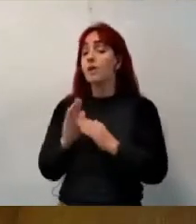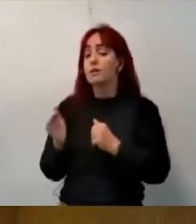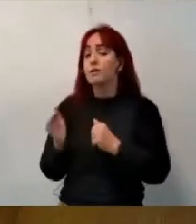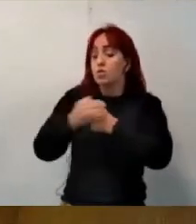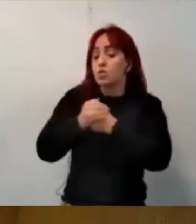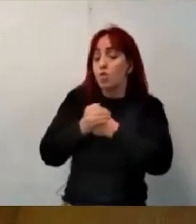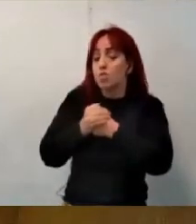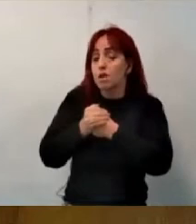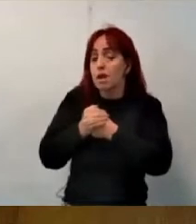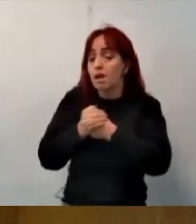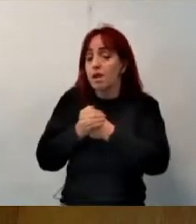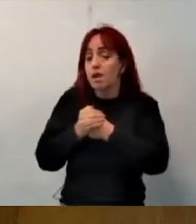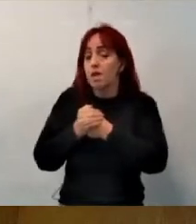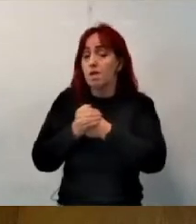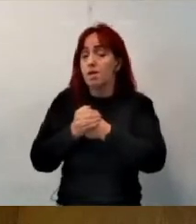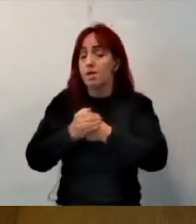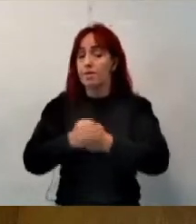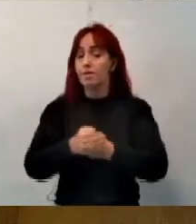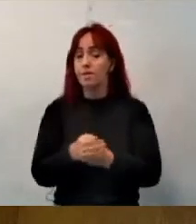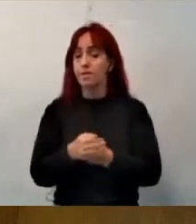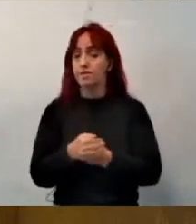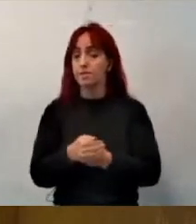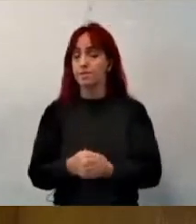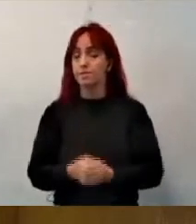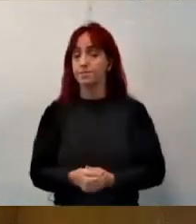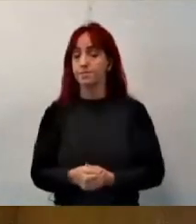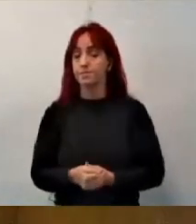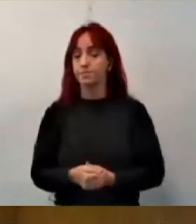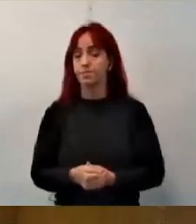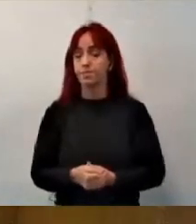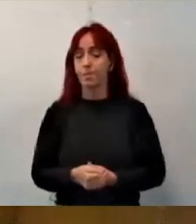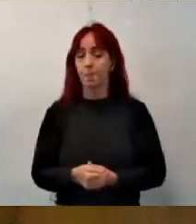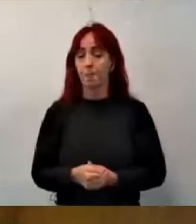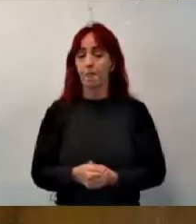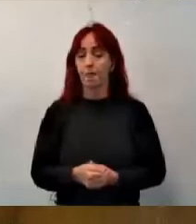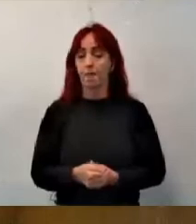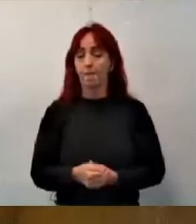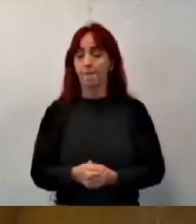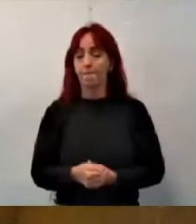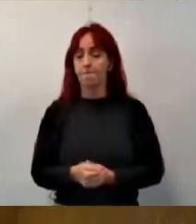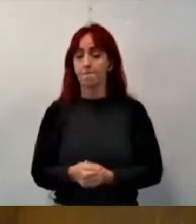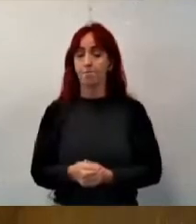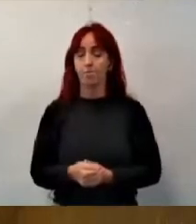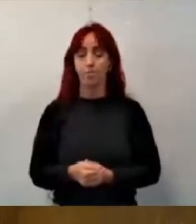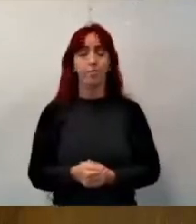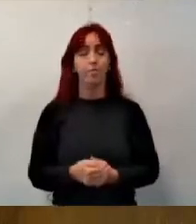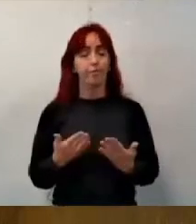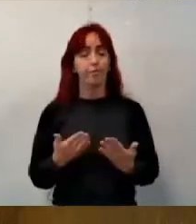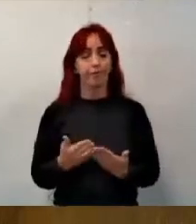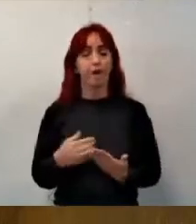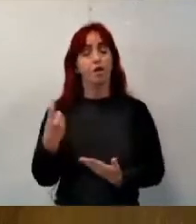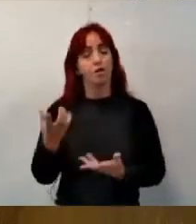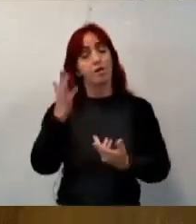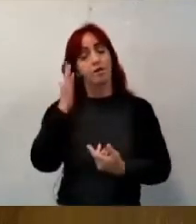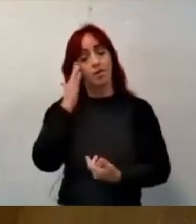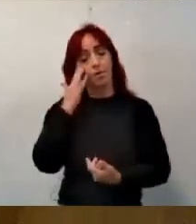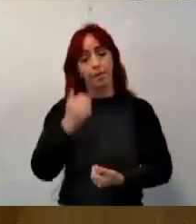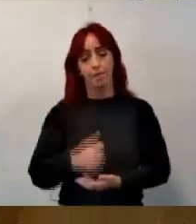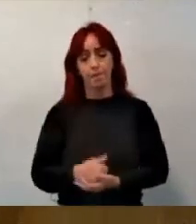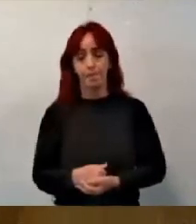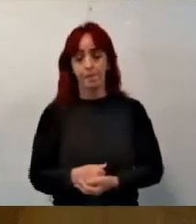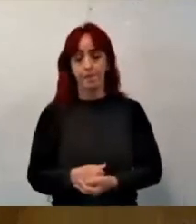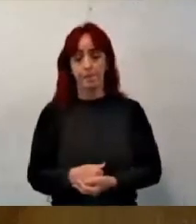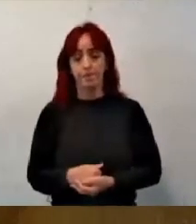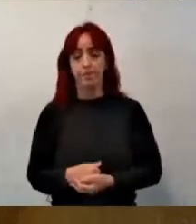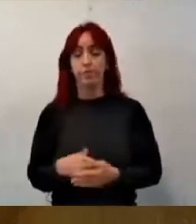como um trembala é isso que a gente quer saber e a partir de agora Cada passo desse projeto a